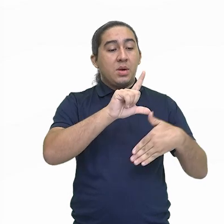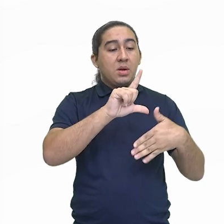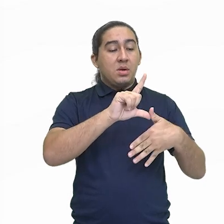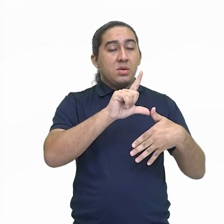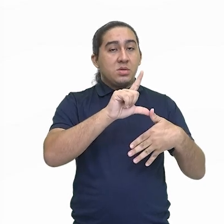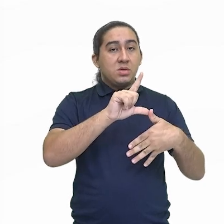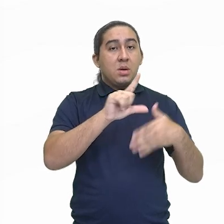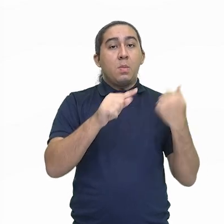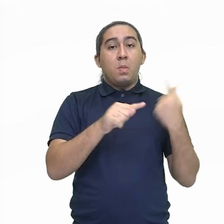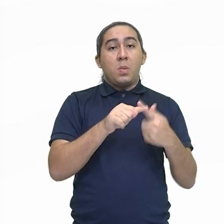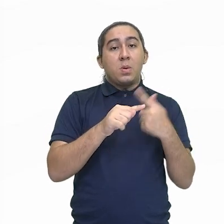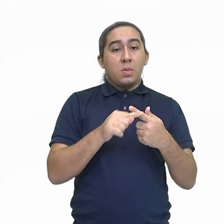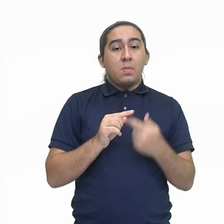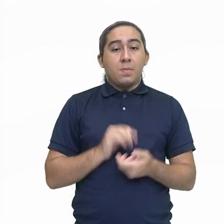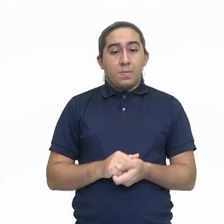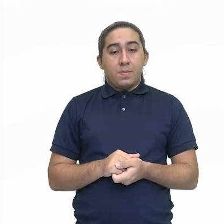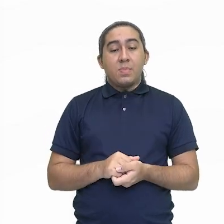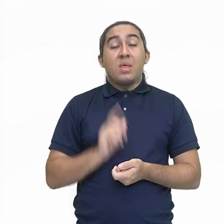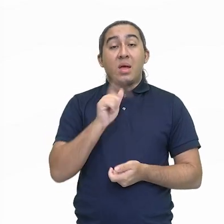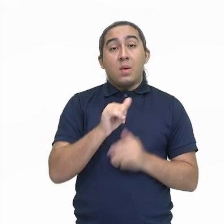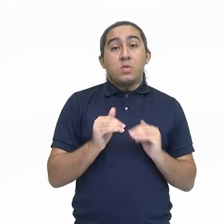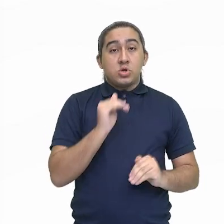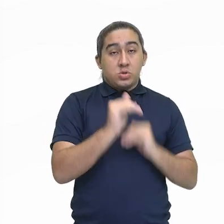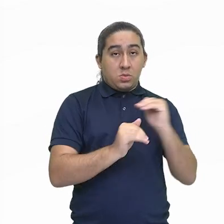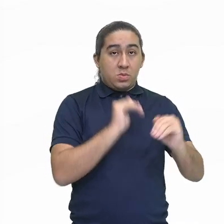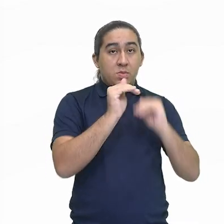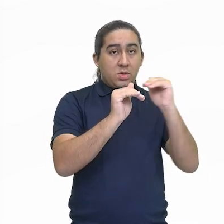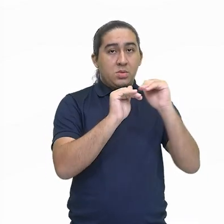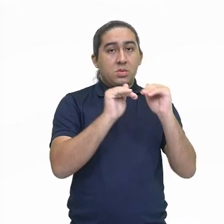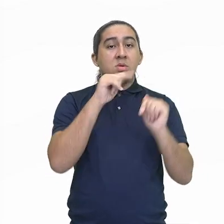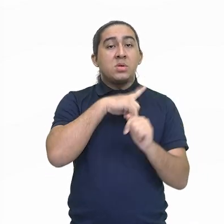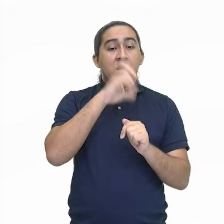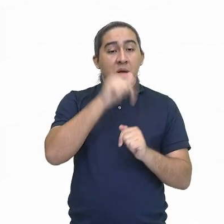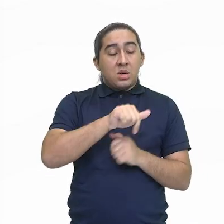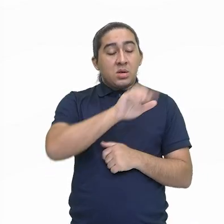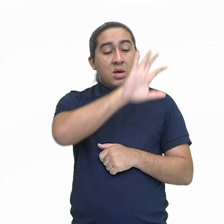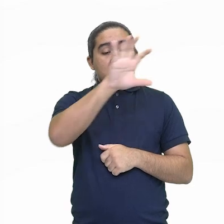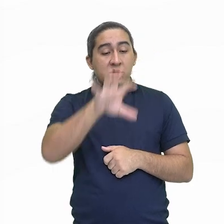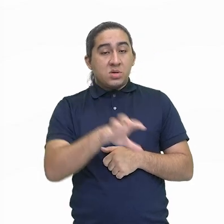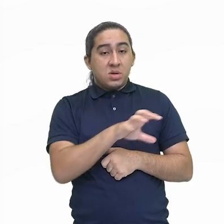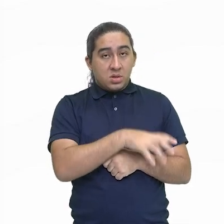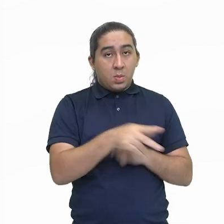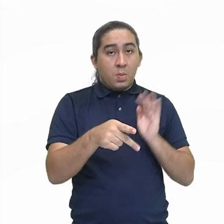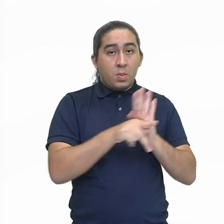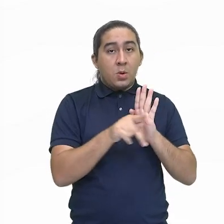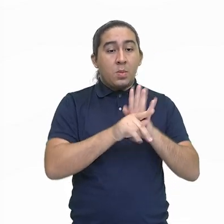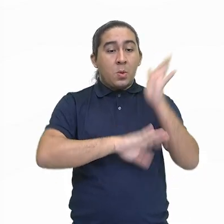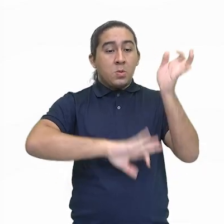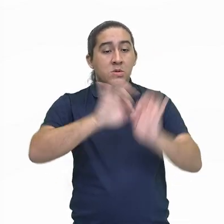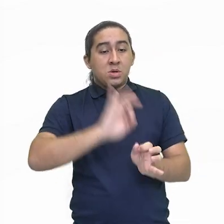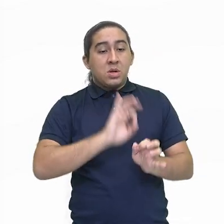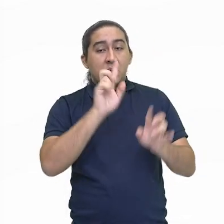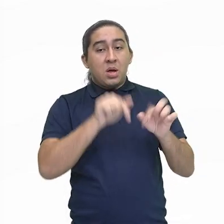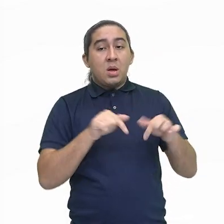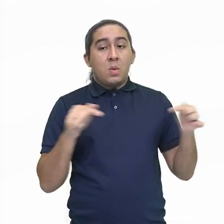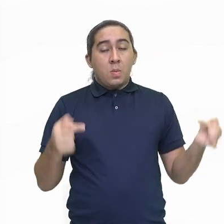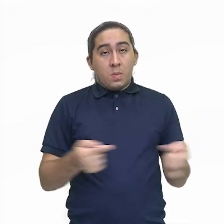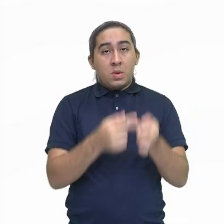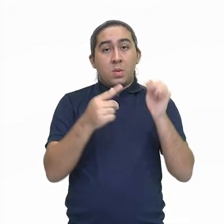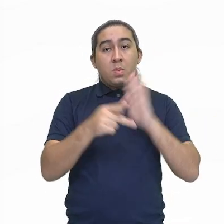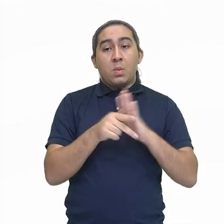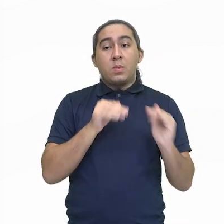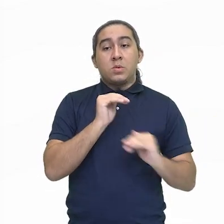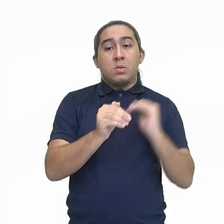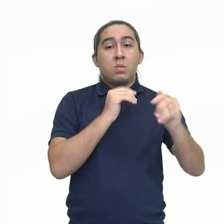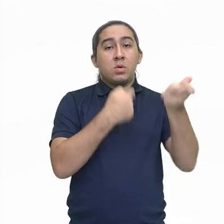continente americano quanto ao desenvolvimento, né? Então, a gente tem essa regionalização de acordo com o